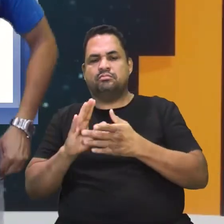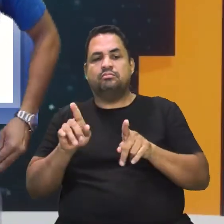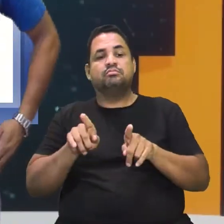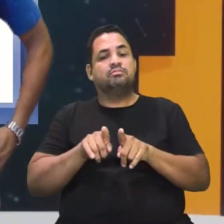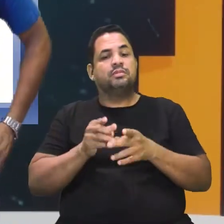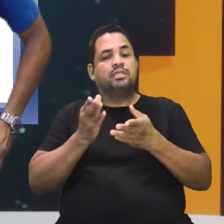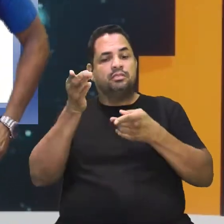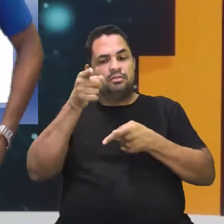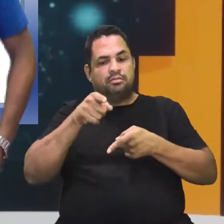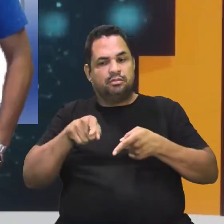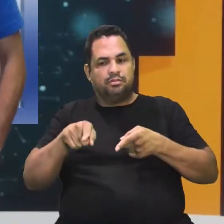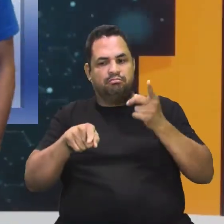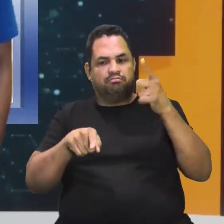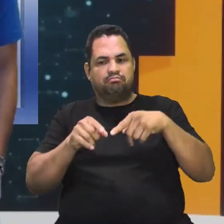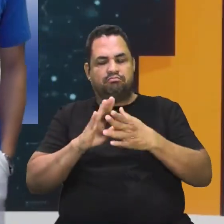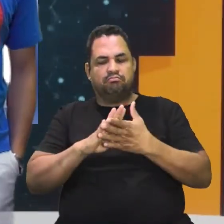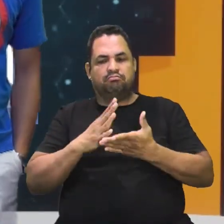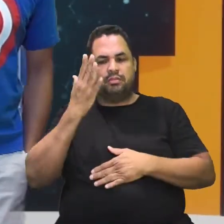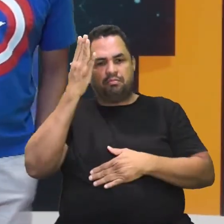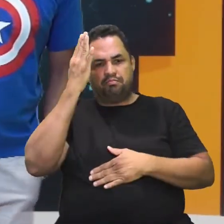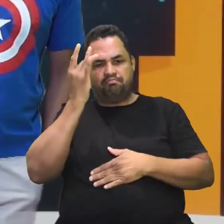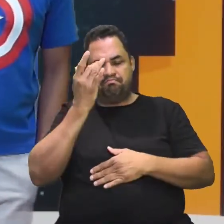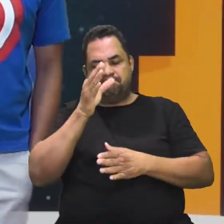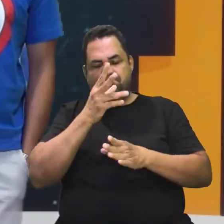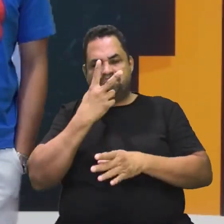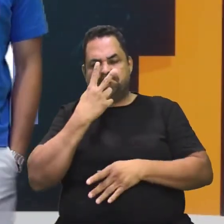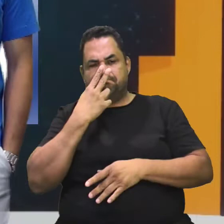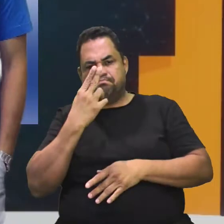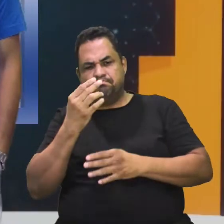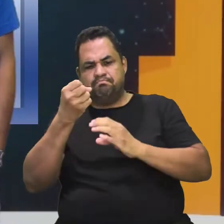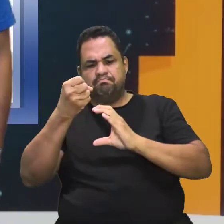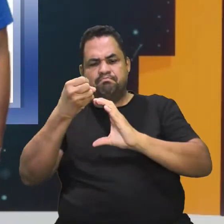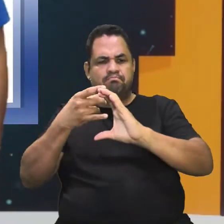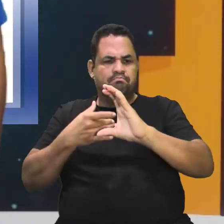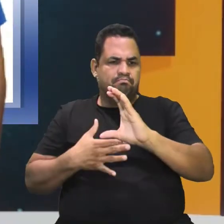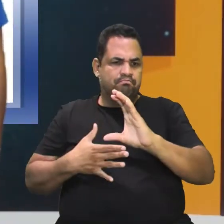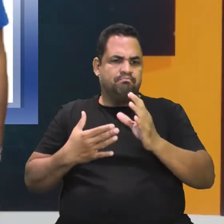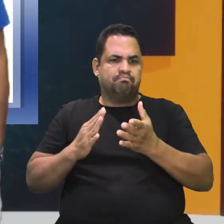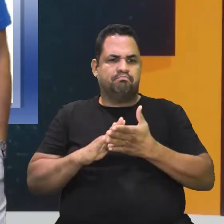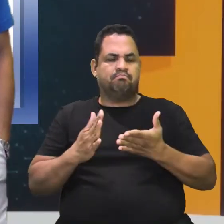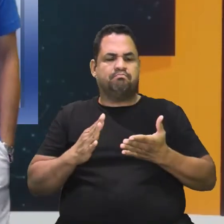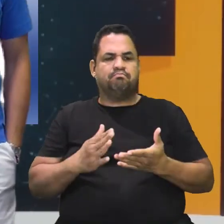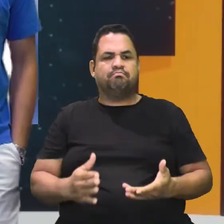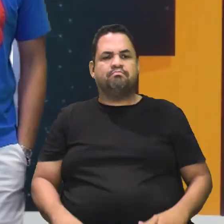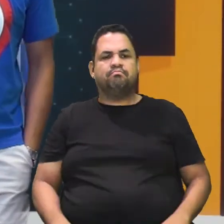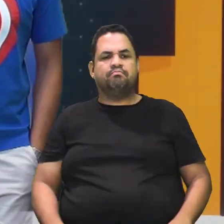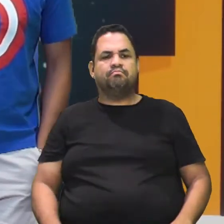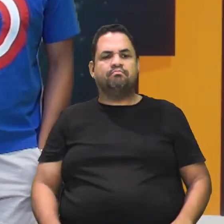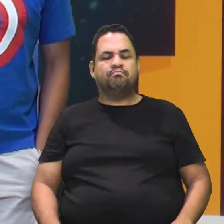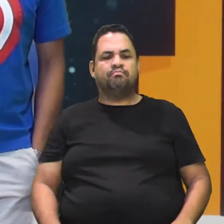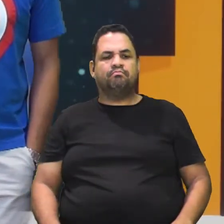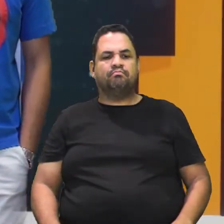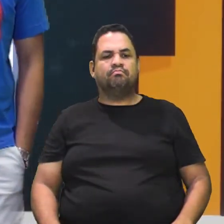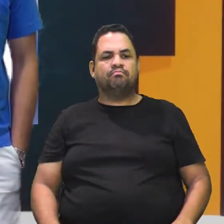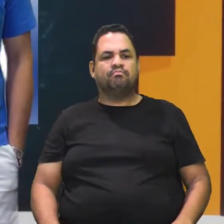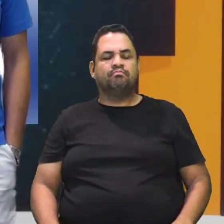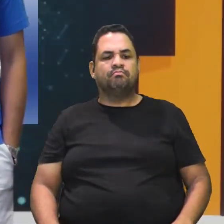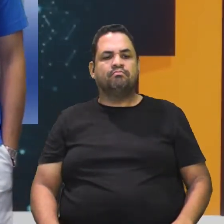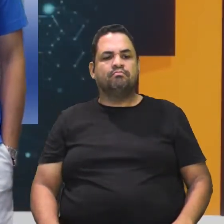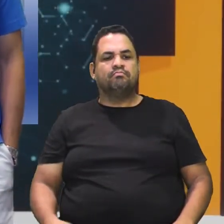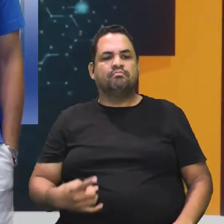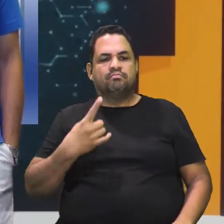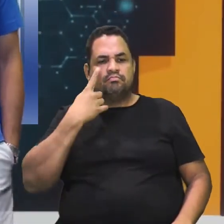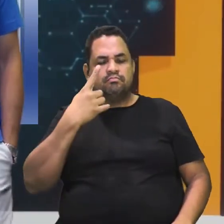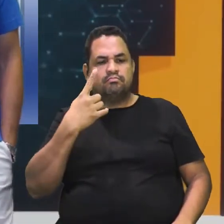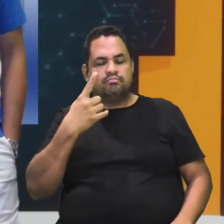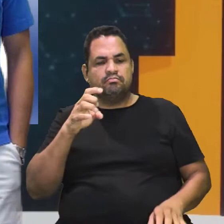muito semelhantes, são parecidas, né? Os elementos se assemelham, as características, né? E aí, o determinante é isso, é você